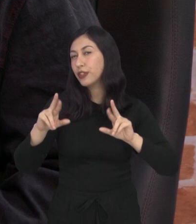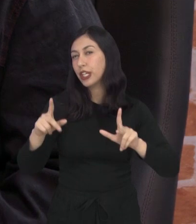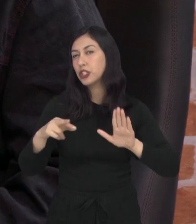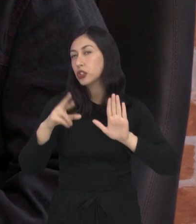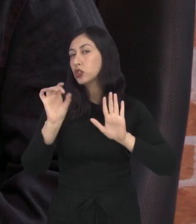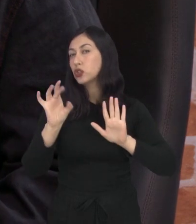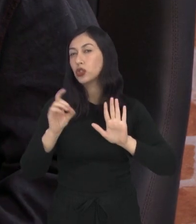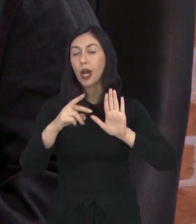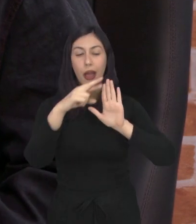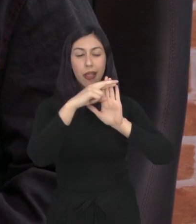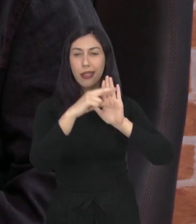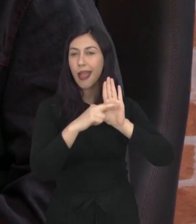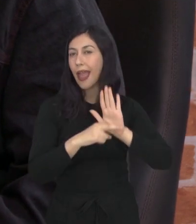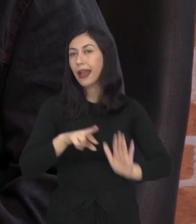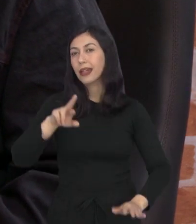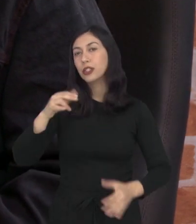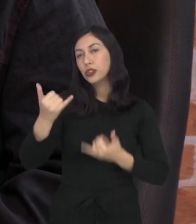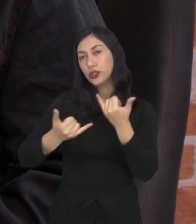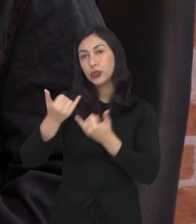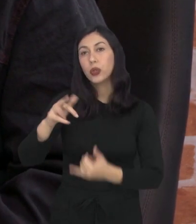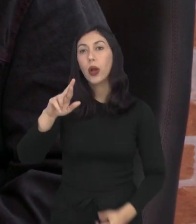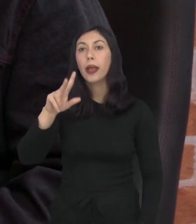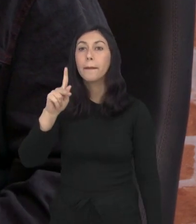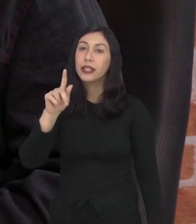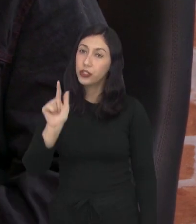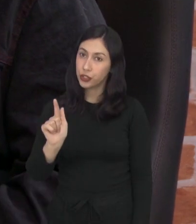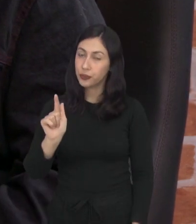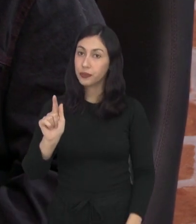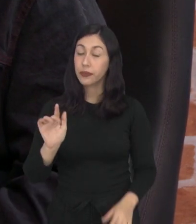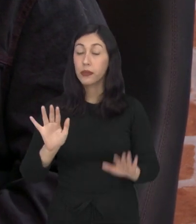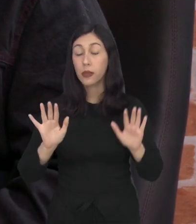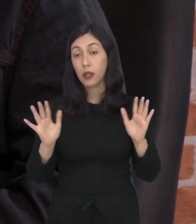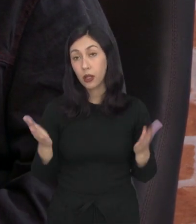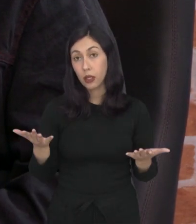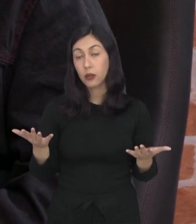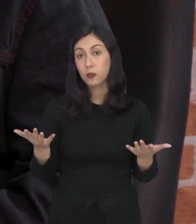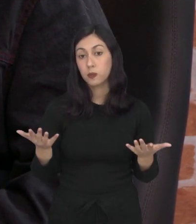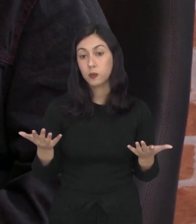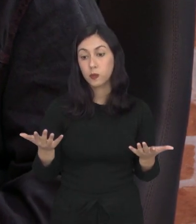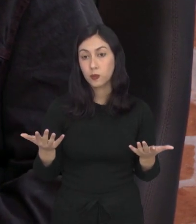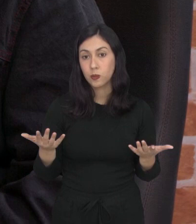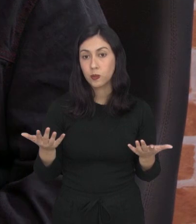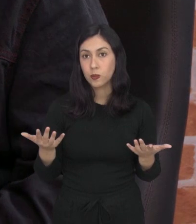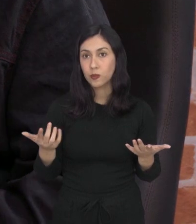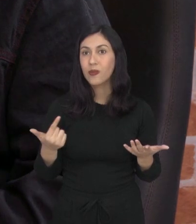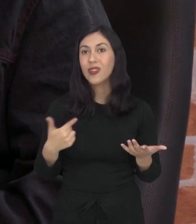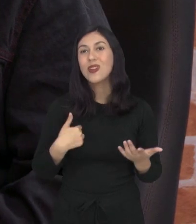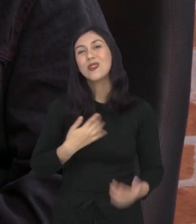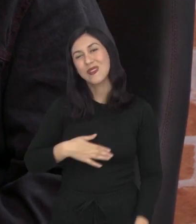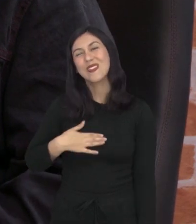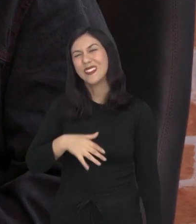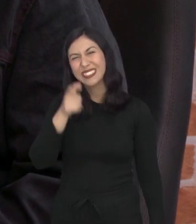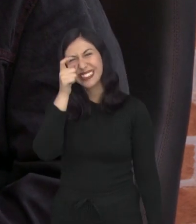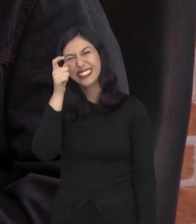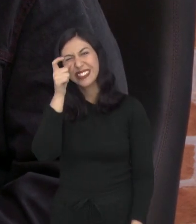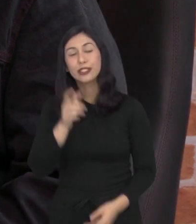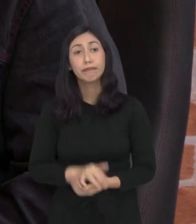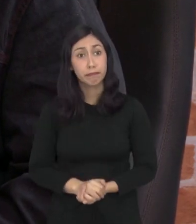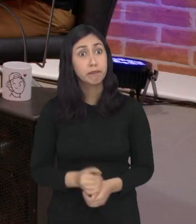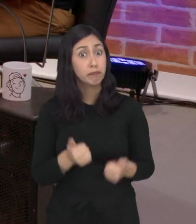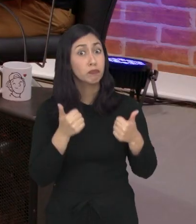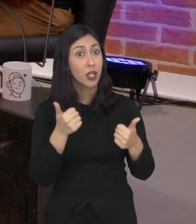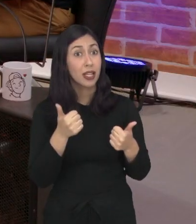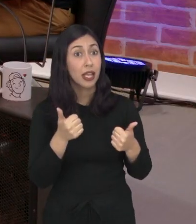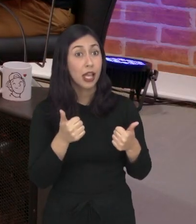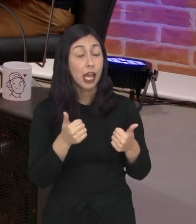de RPG pra poder fazer as coisas. E é isso. Mas então eu paro pra assistir, eu gosto muito de assistir. Pode crer,